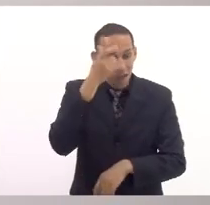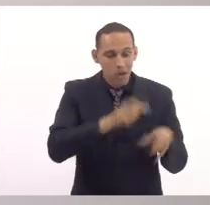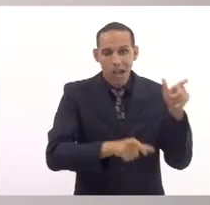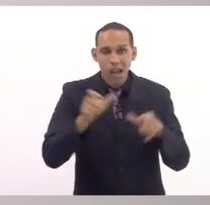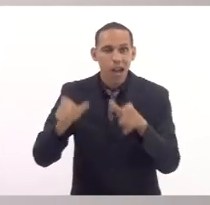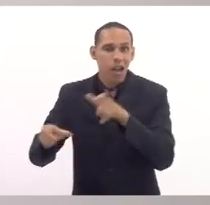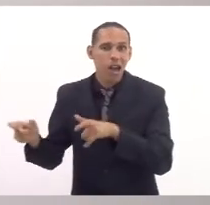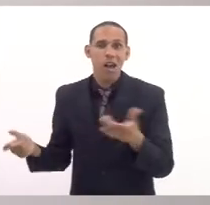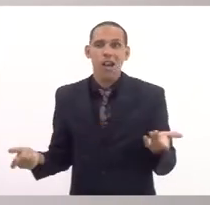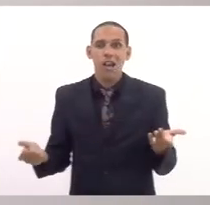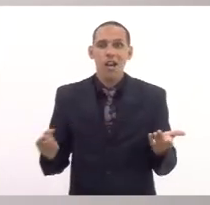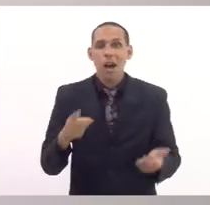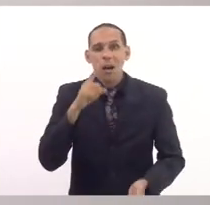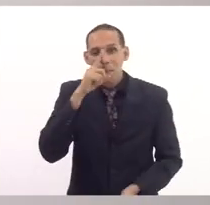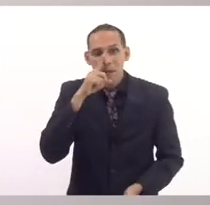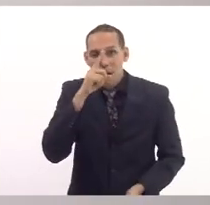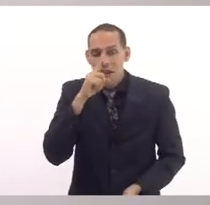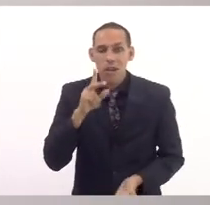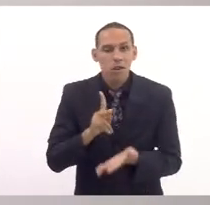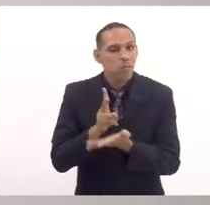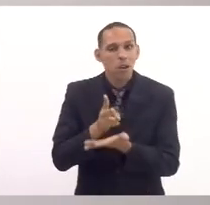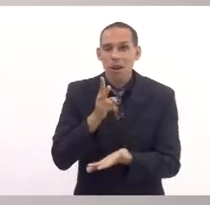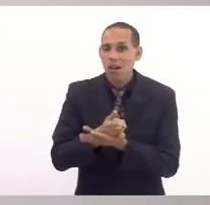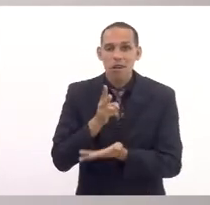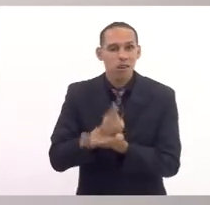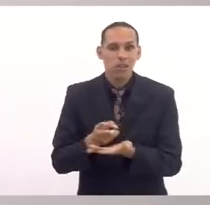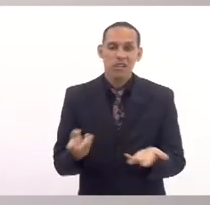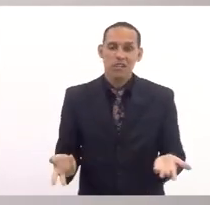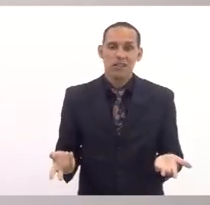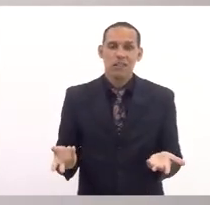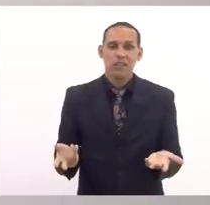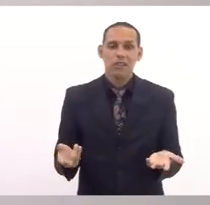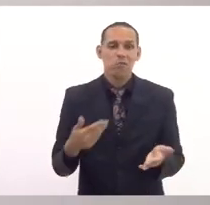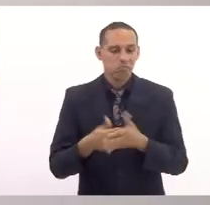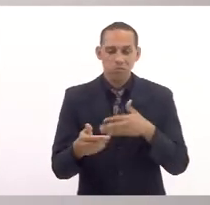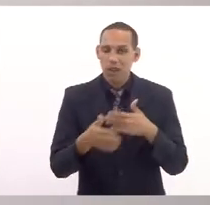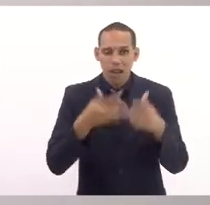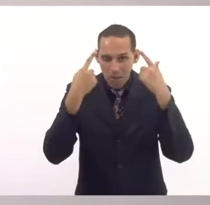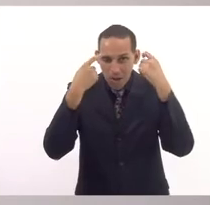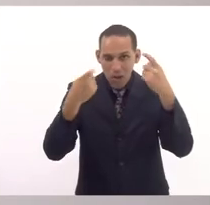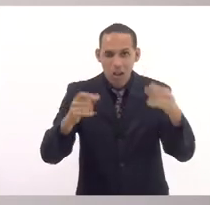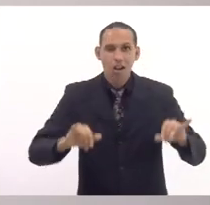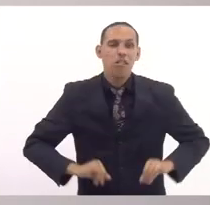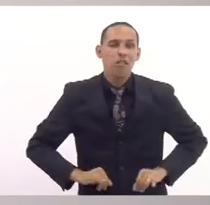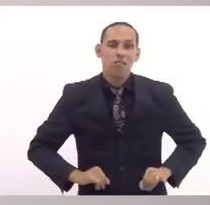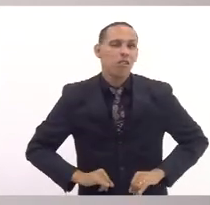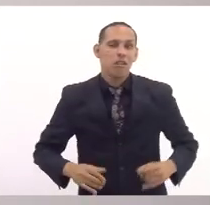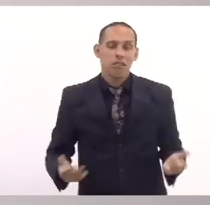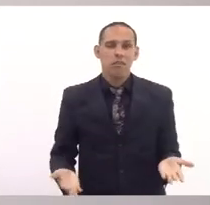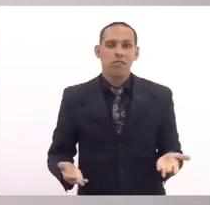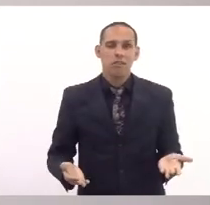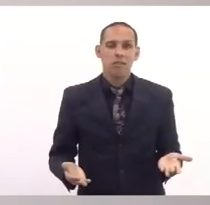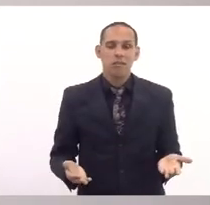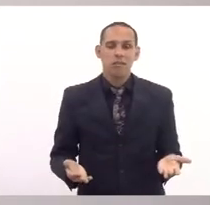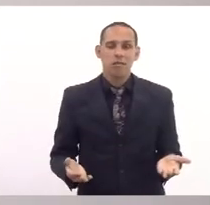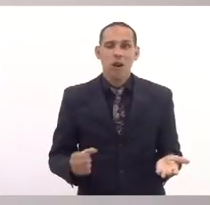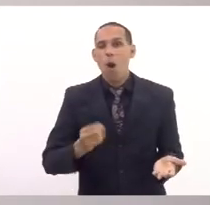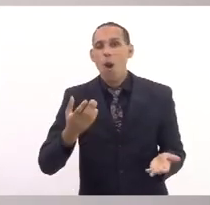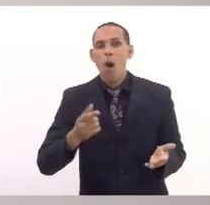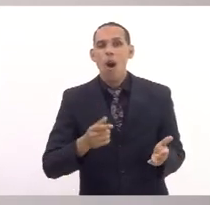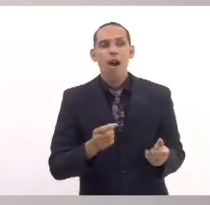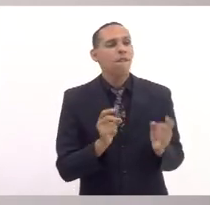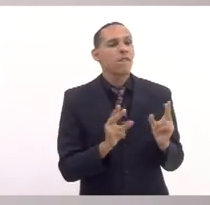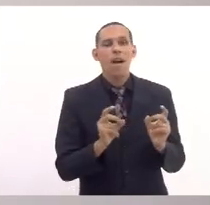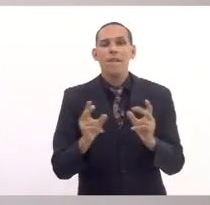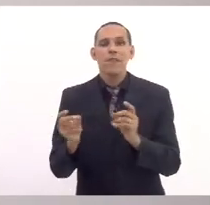continuar, quer dizer, o passageiro vai continuar sendo ali submetido a qualquer tipo de violência, a ver de perto a venda